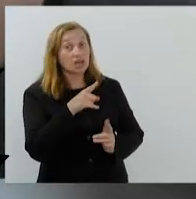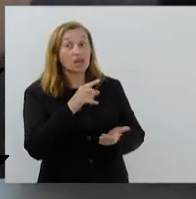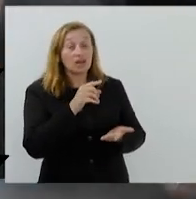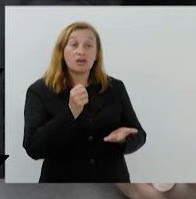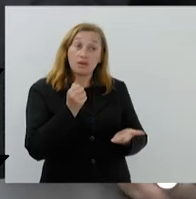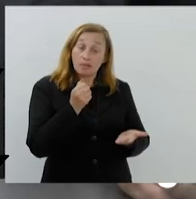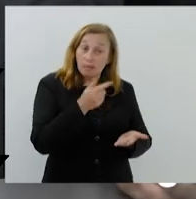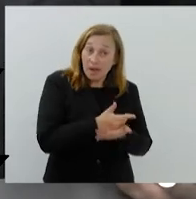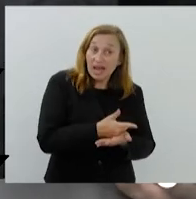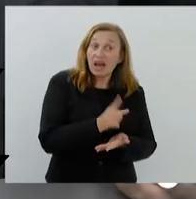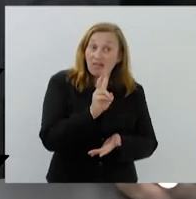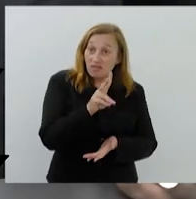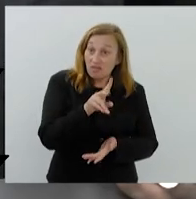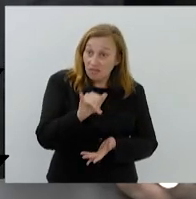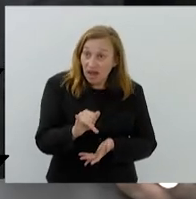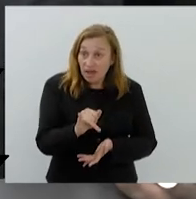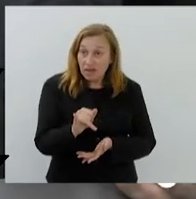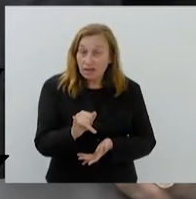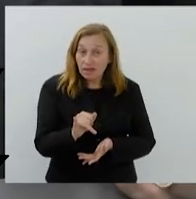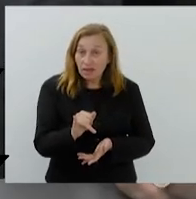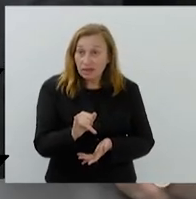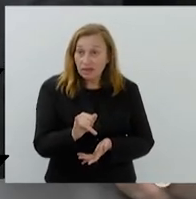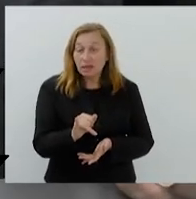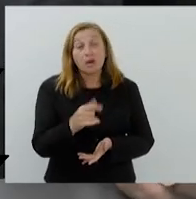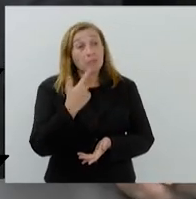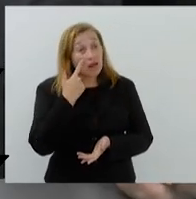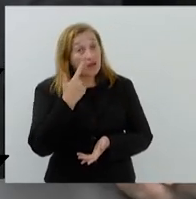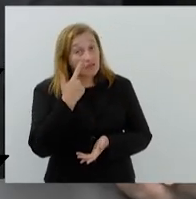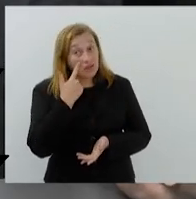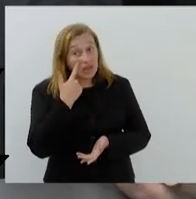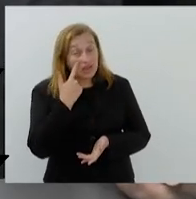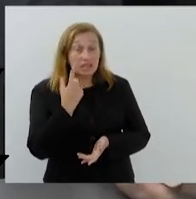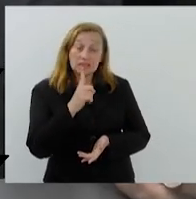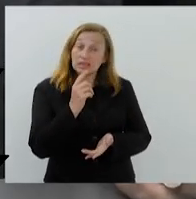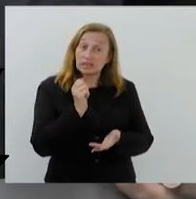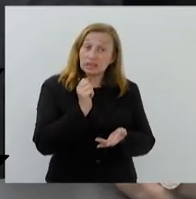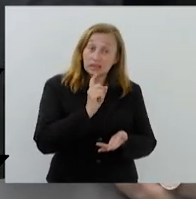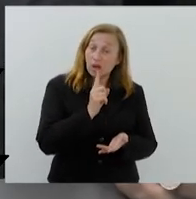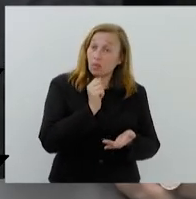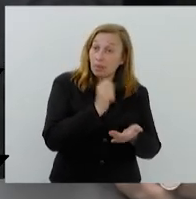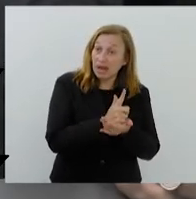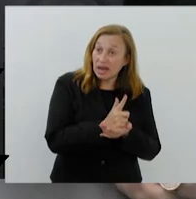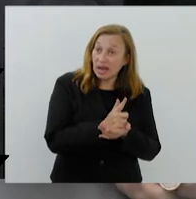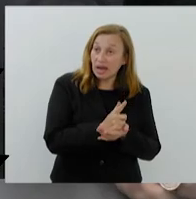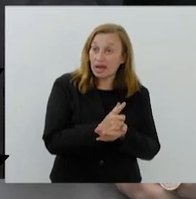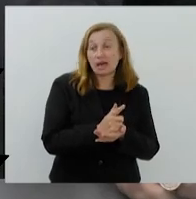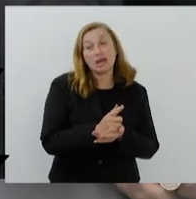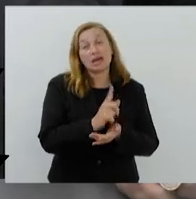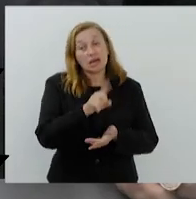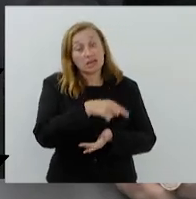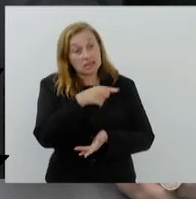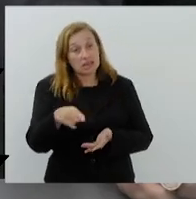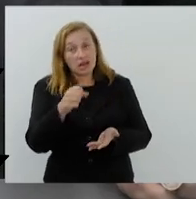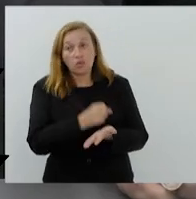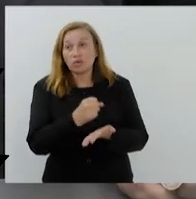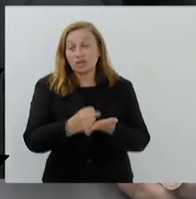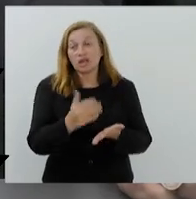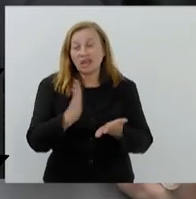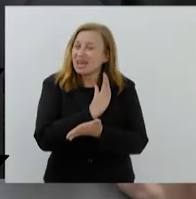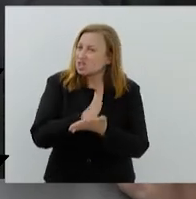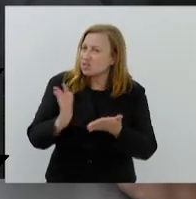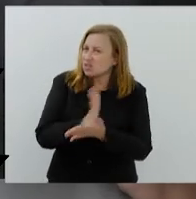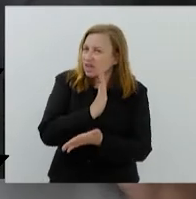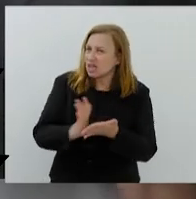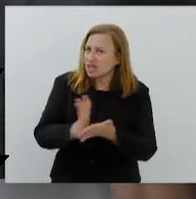não vai, até para subsidiar o rompimento do contrato. Então, o devedor tem que ser contactado. Às vezes, ele está